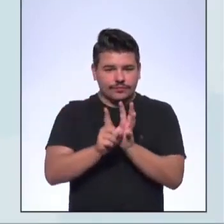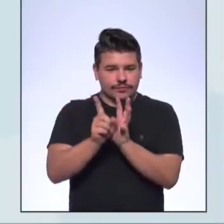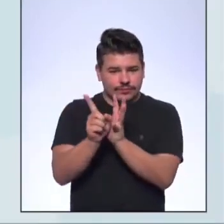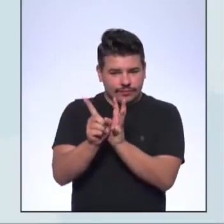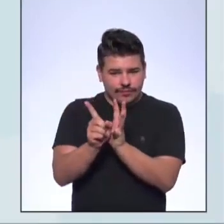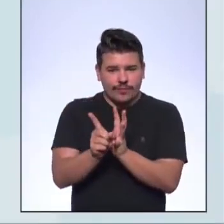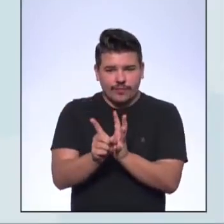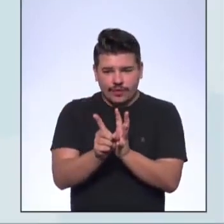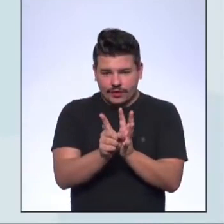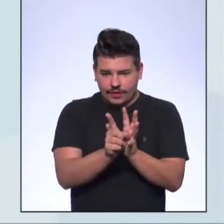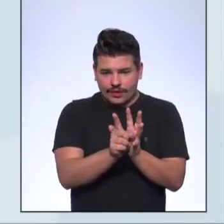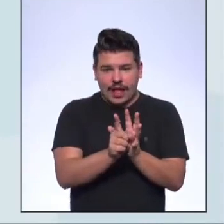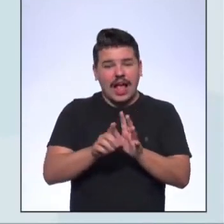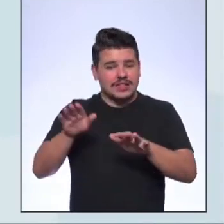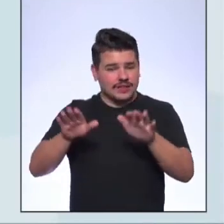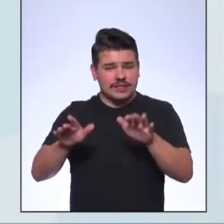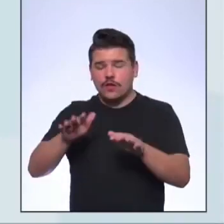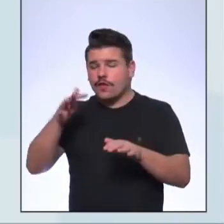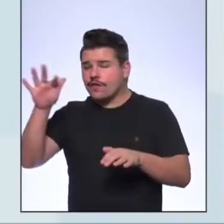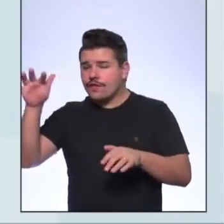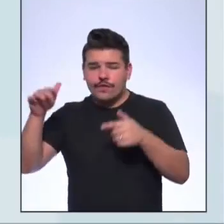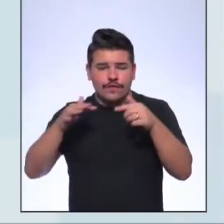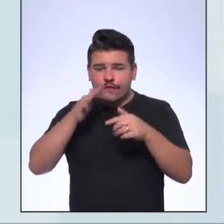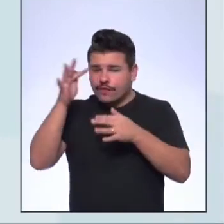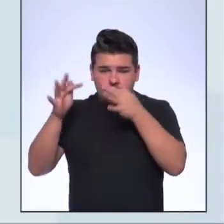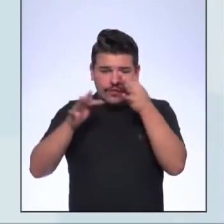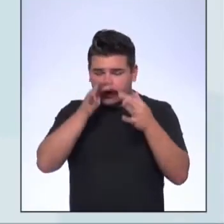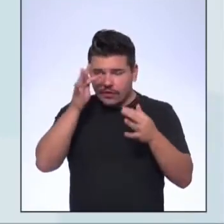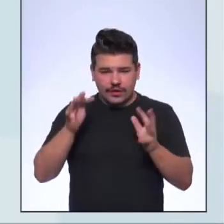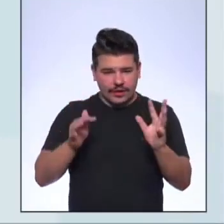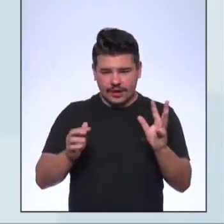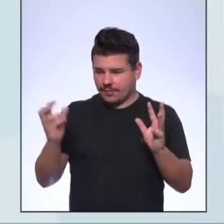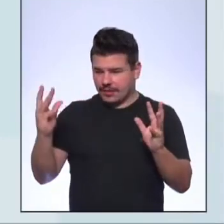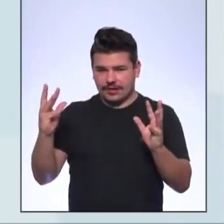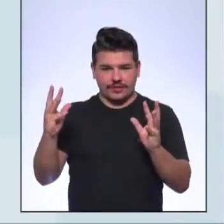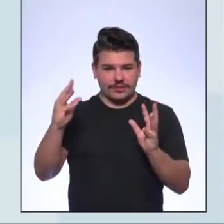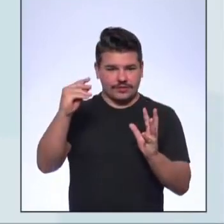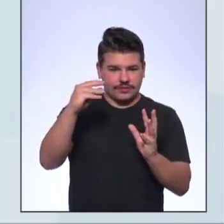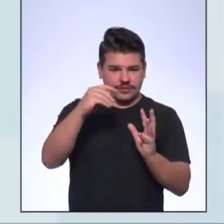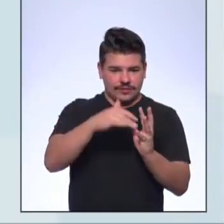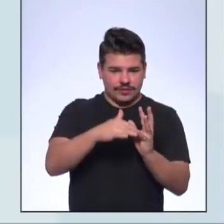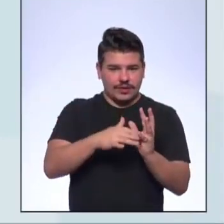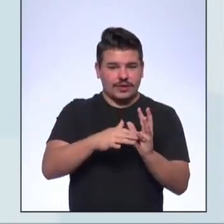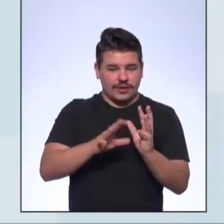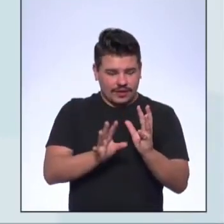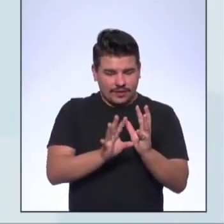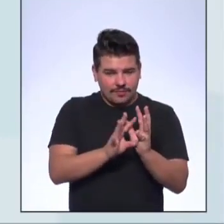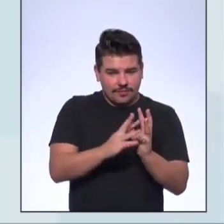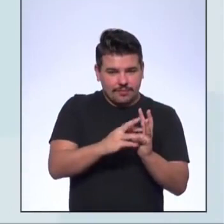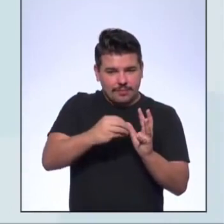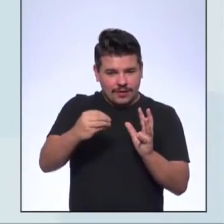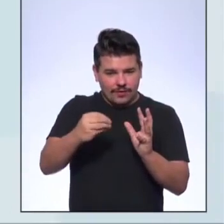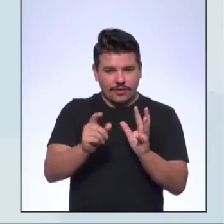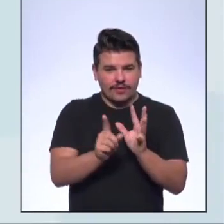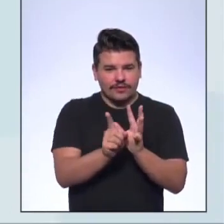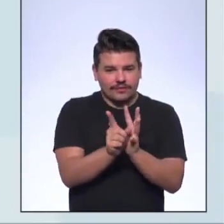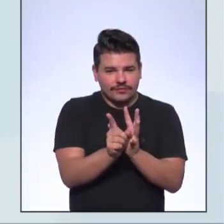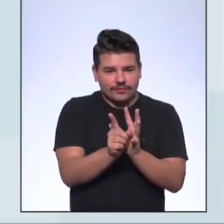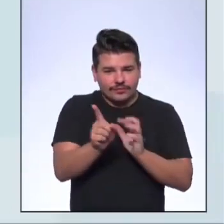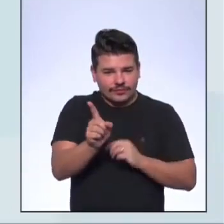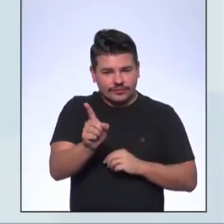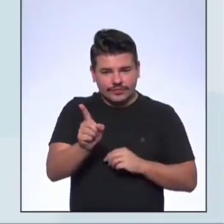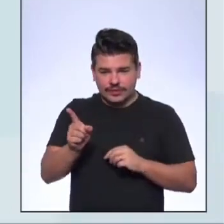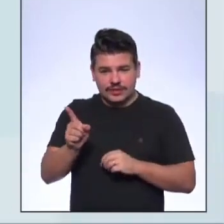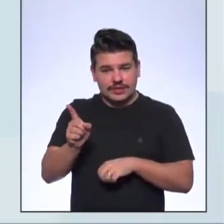de indivíduos diferentes. Então, o que ele fez? Ele pegou uma planta A, removeu as anteras, ou seja, a parte masculina,